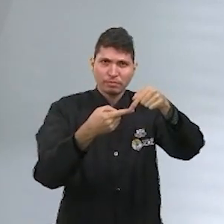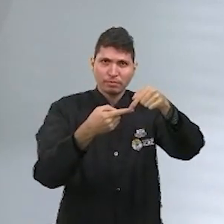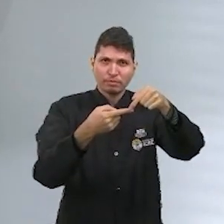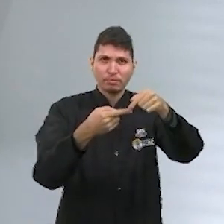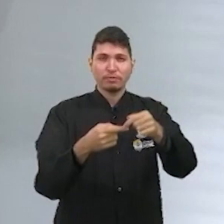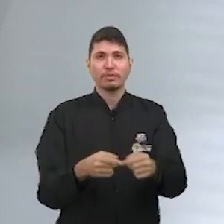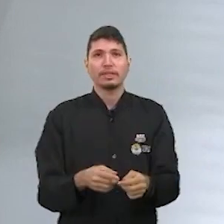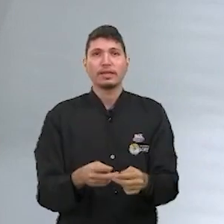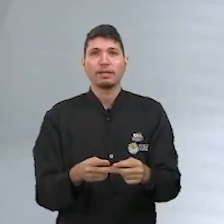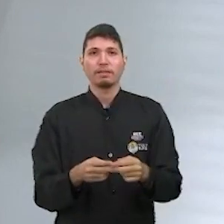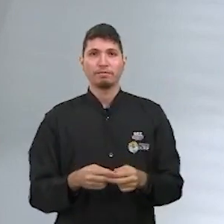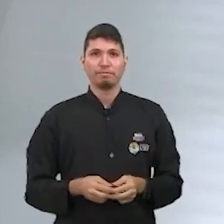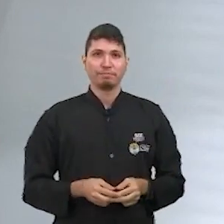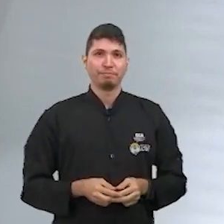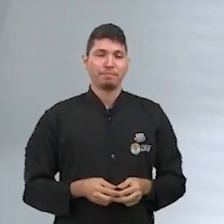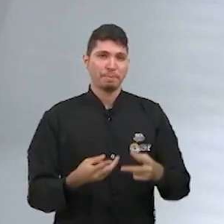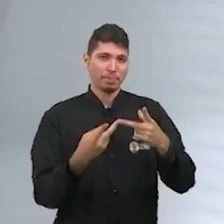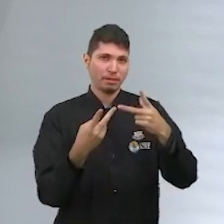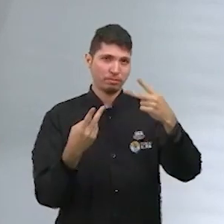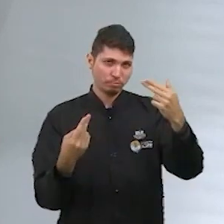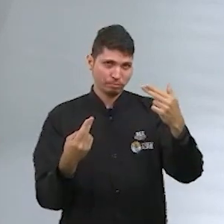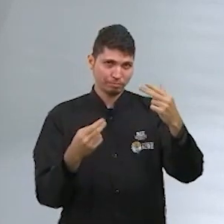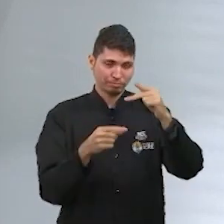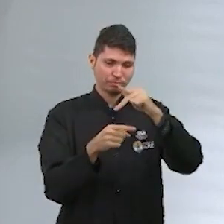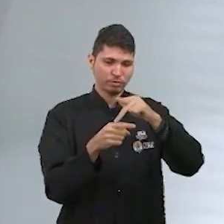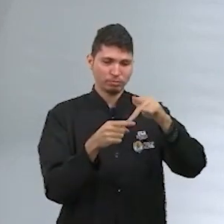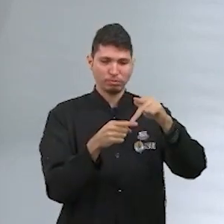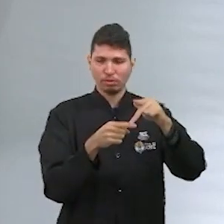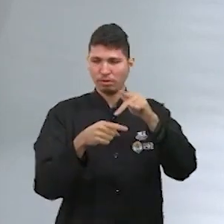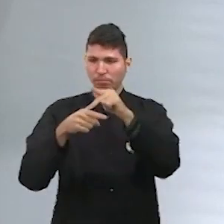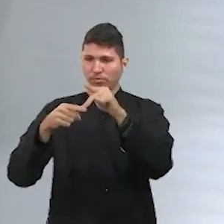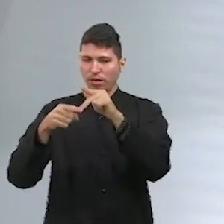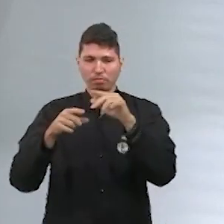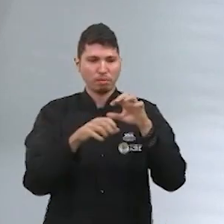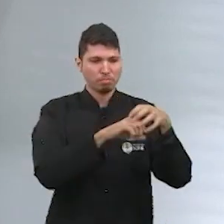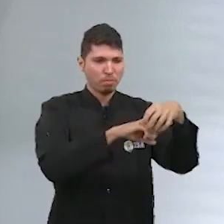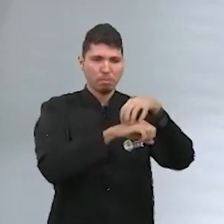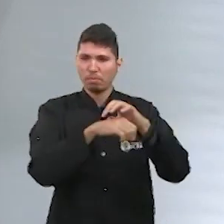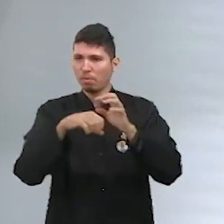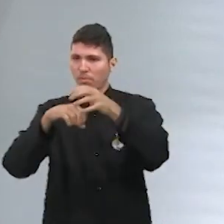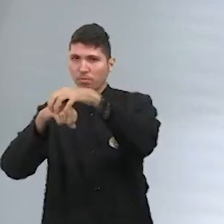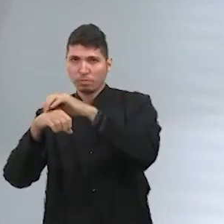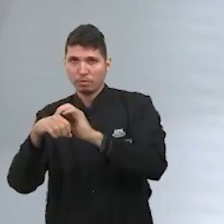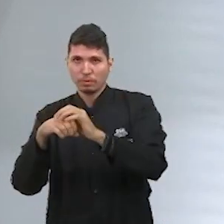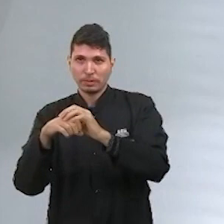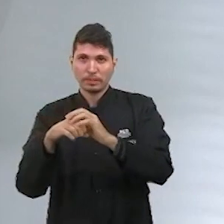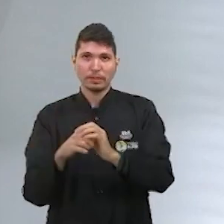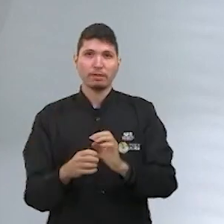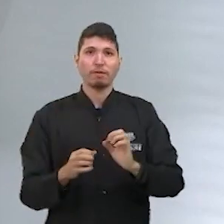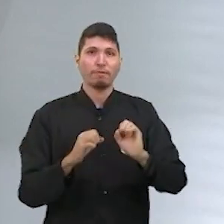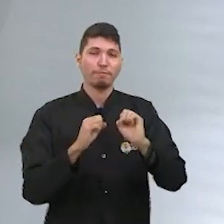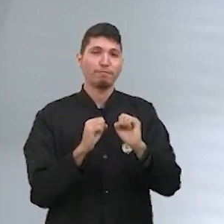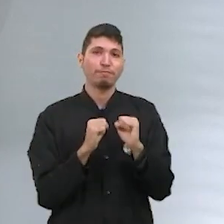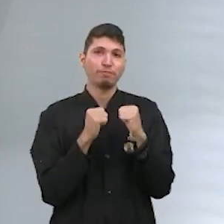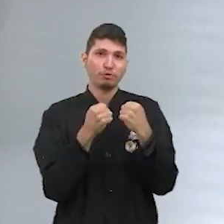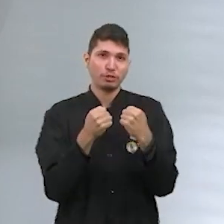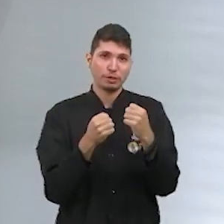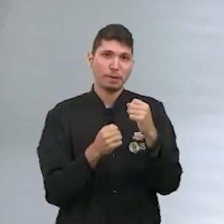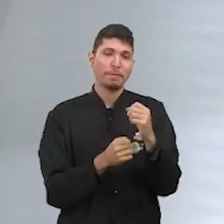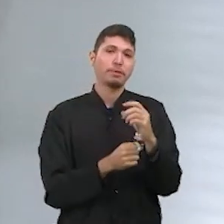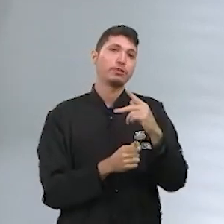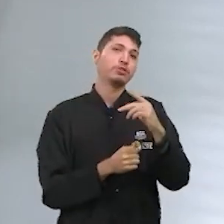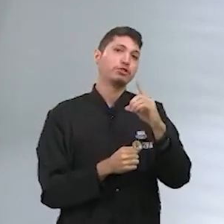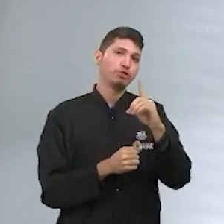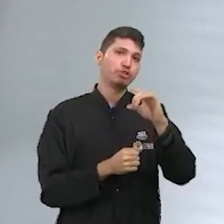também considerada polar. Então, íon dipolo, íon não. Forças dipolo-dipolo,